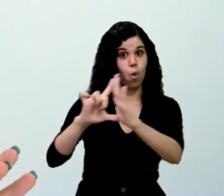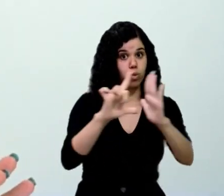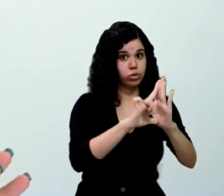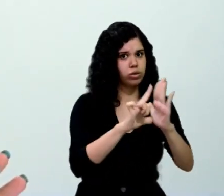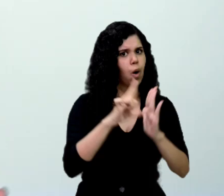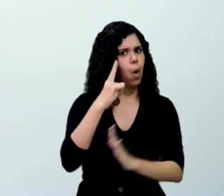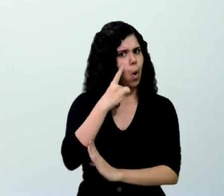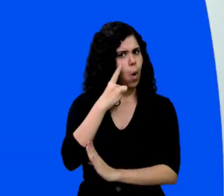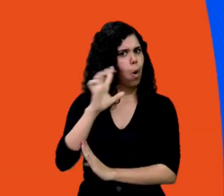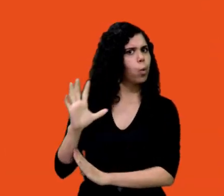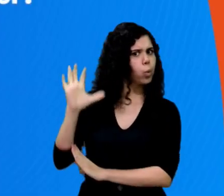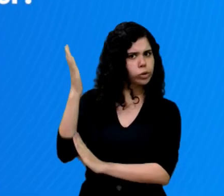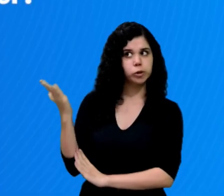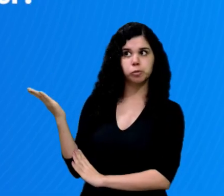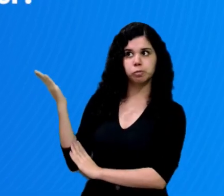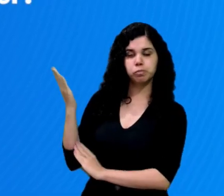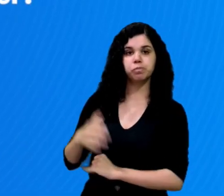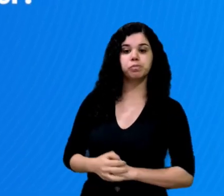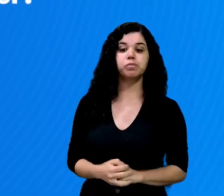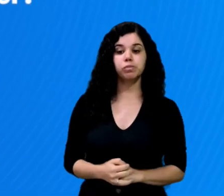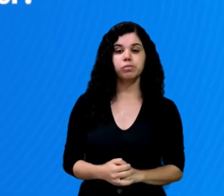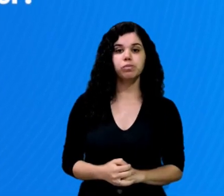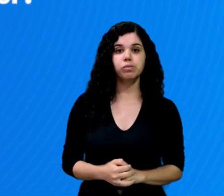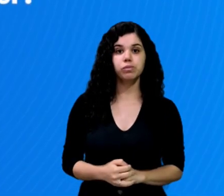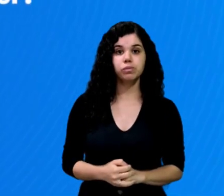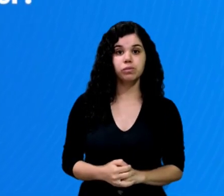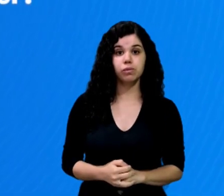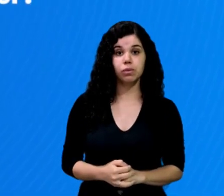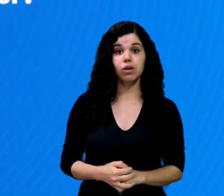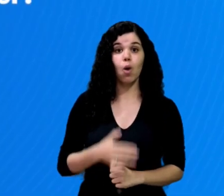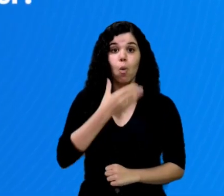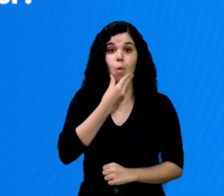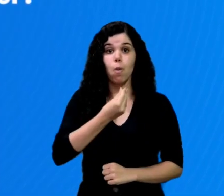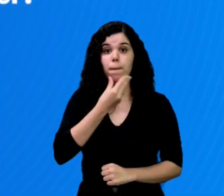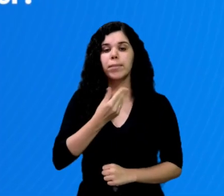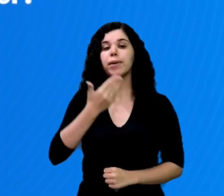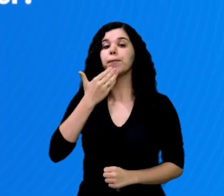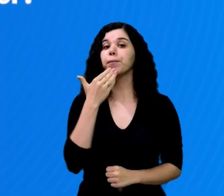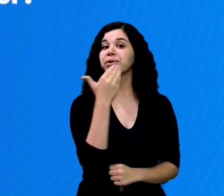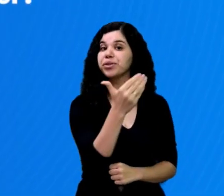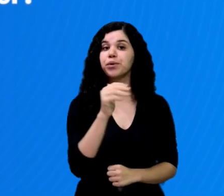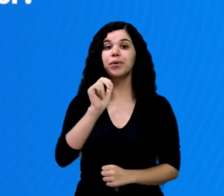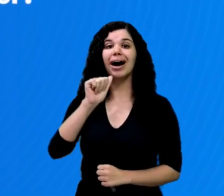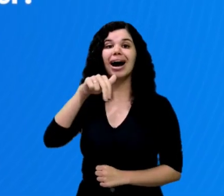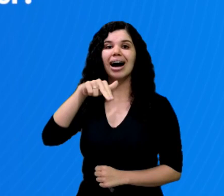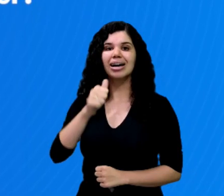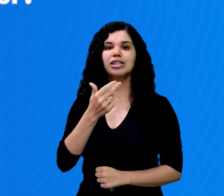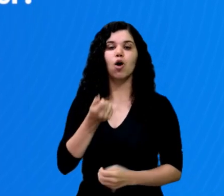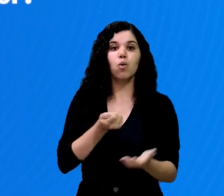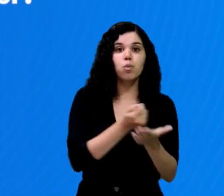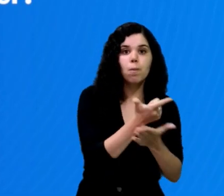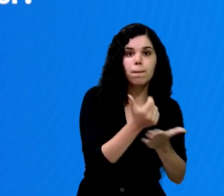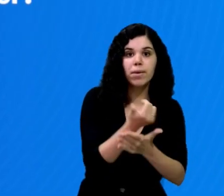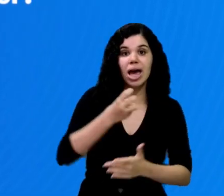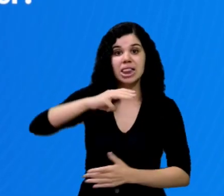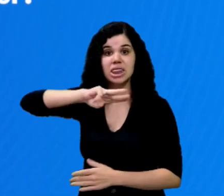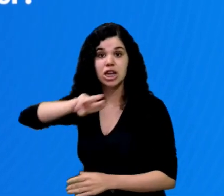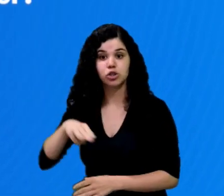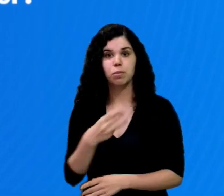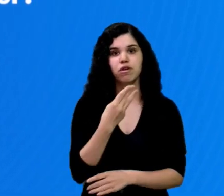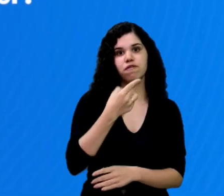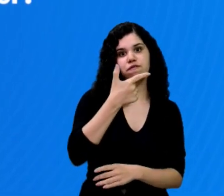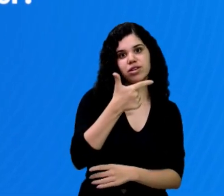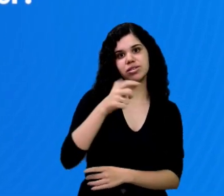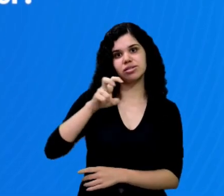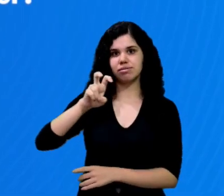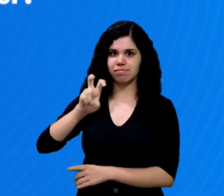o que aconteceu. O dono da loja de celular pediu a dona Ana para fazer uma encomenda de